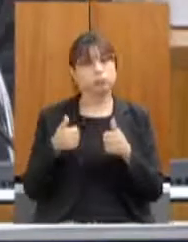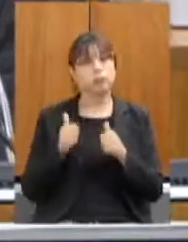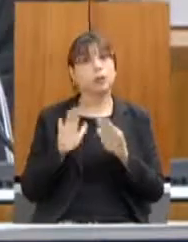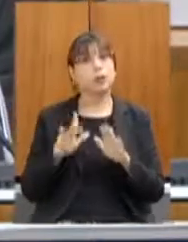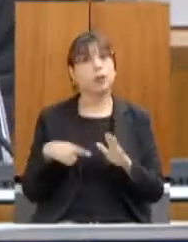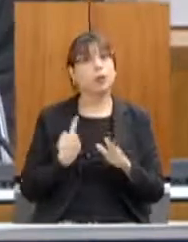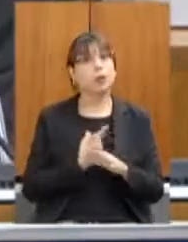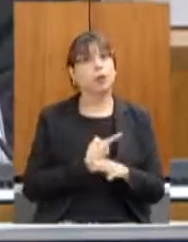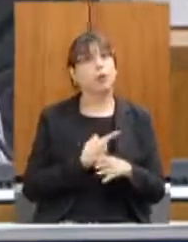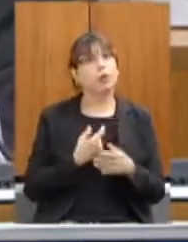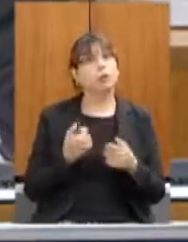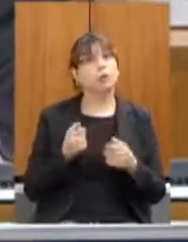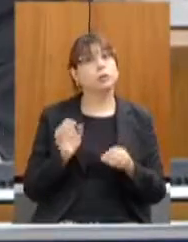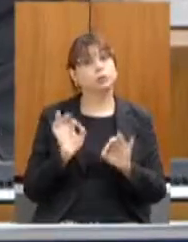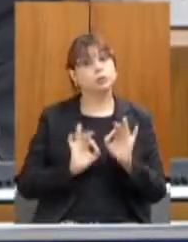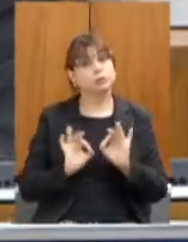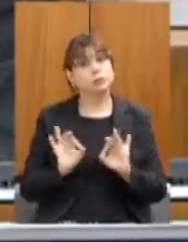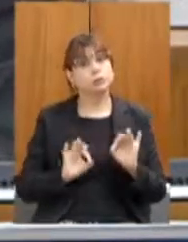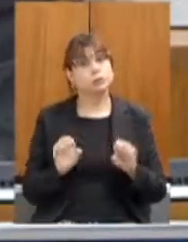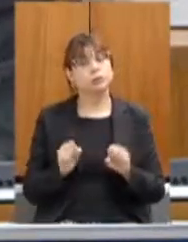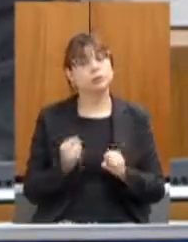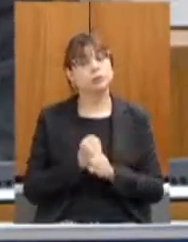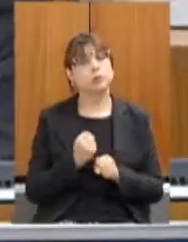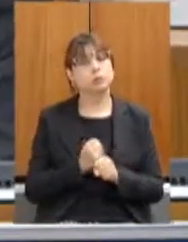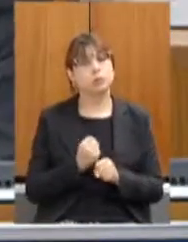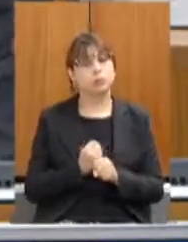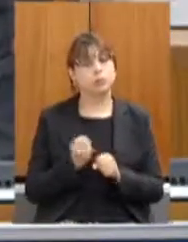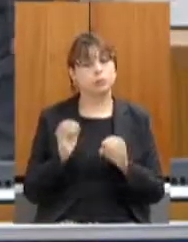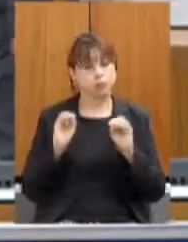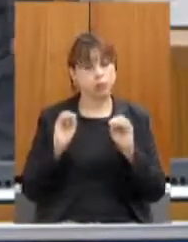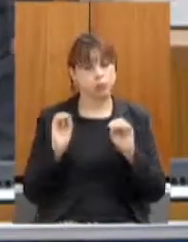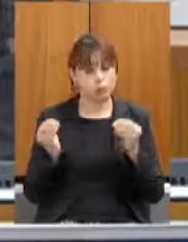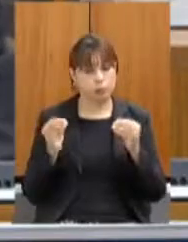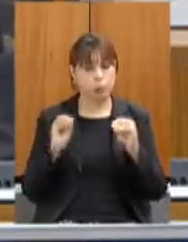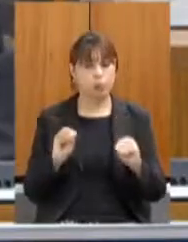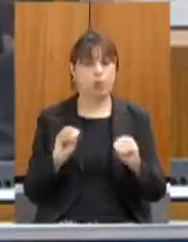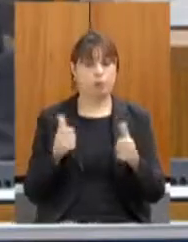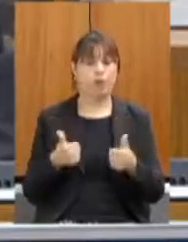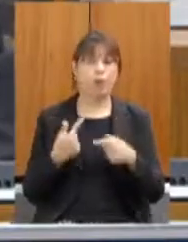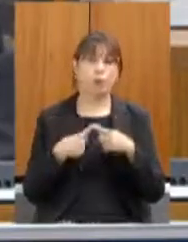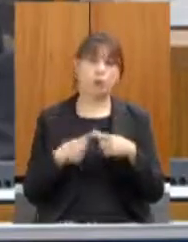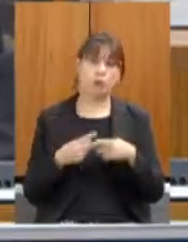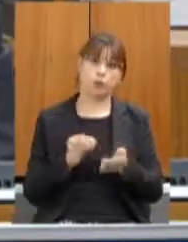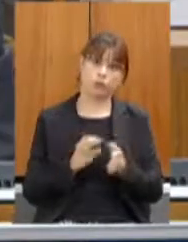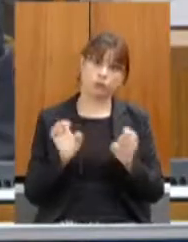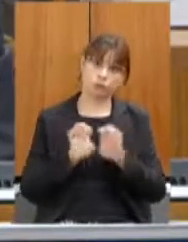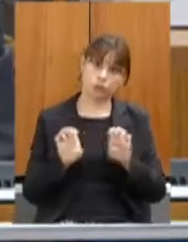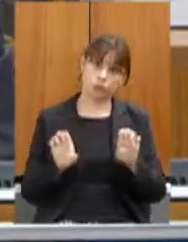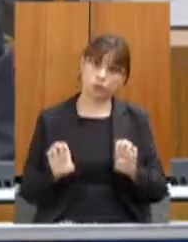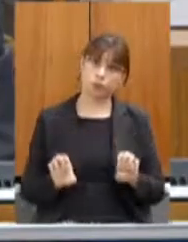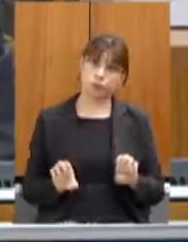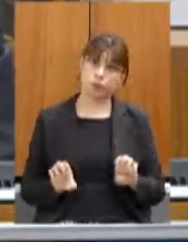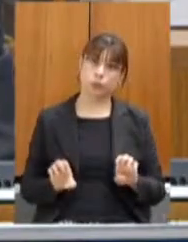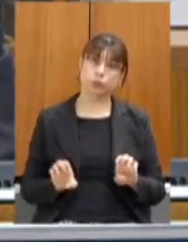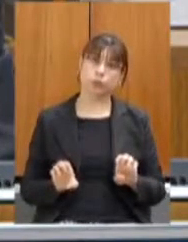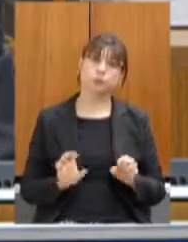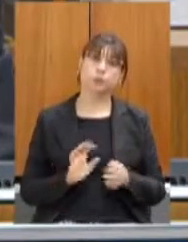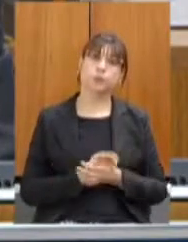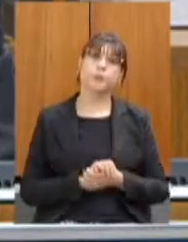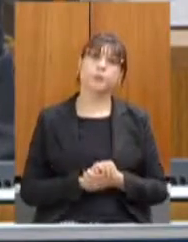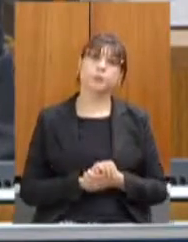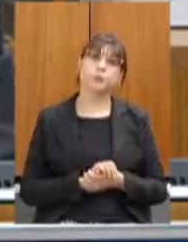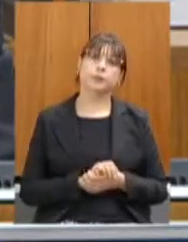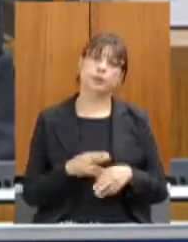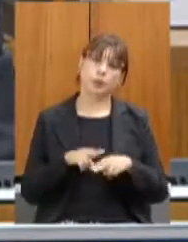concluindo a obra de instalação você jogou é primeiro tem que estar a estrutura pronta para se instalar automóvel segundo a